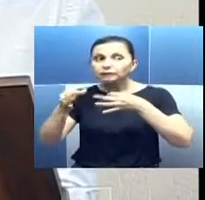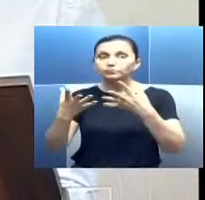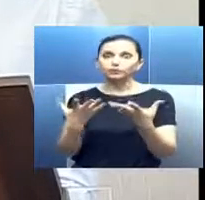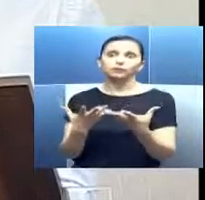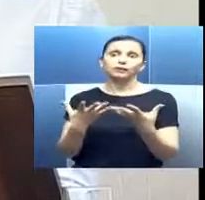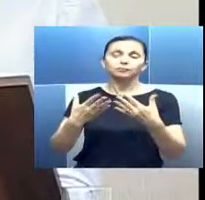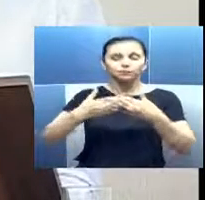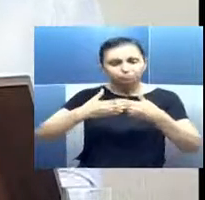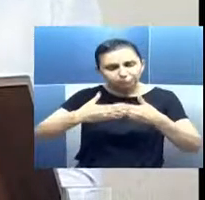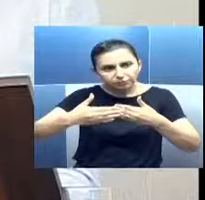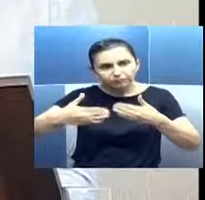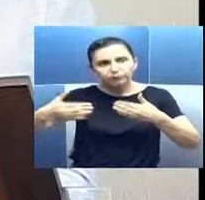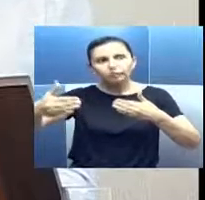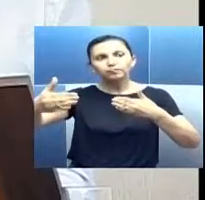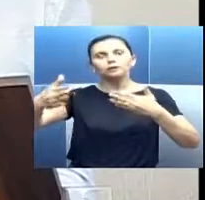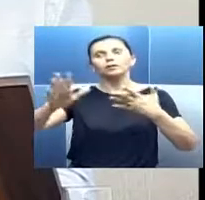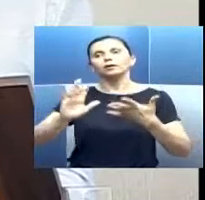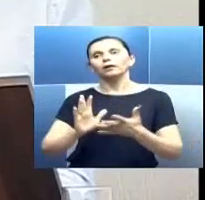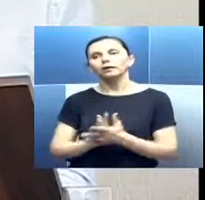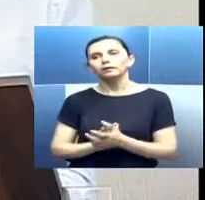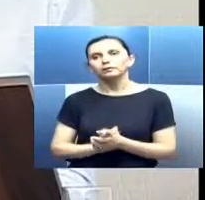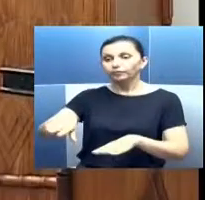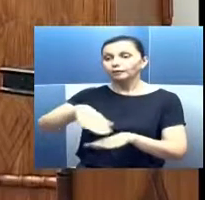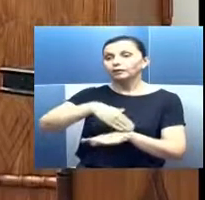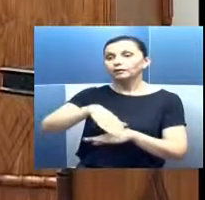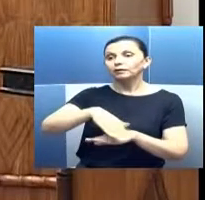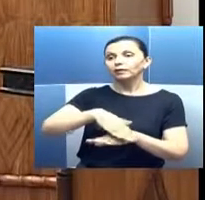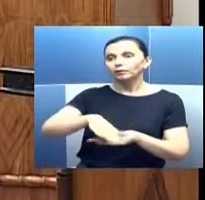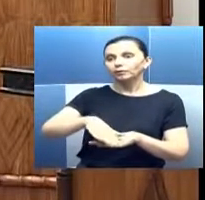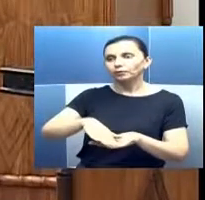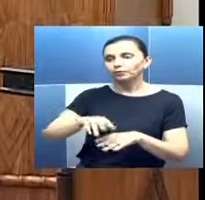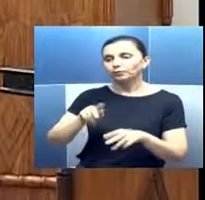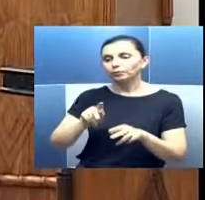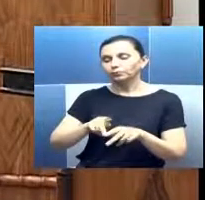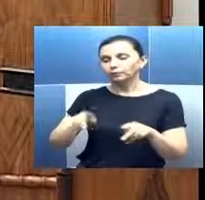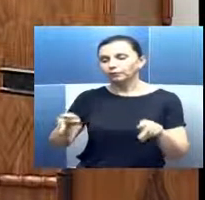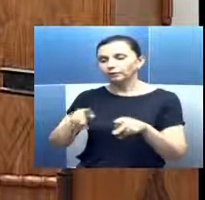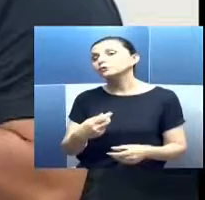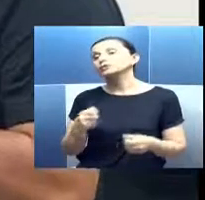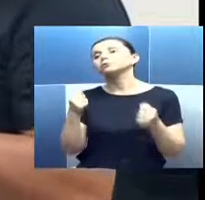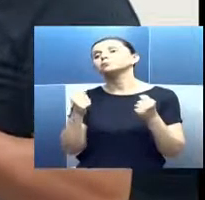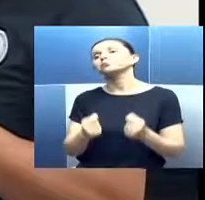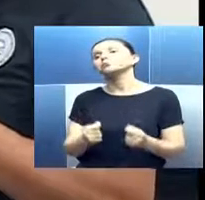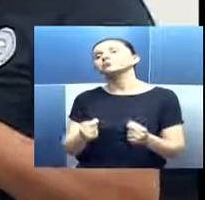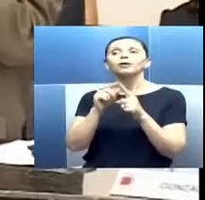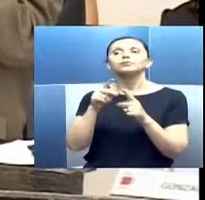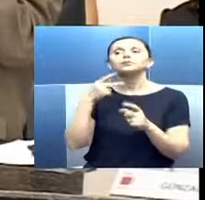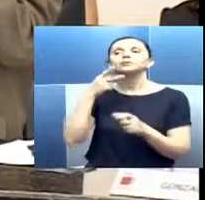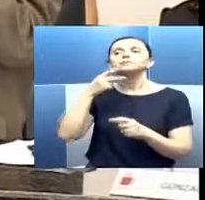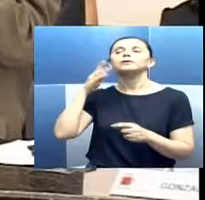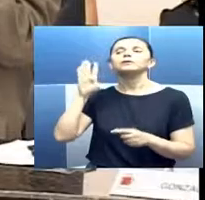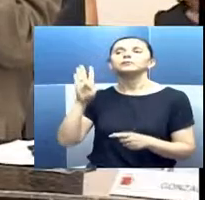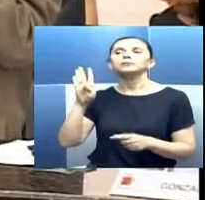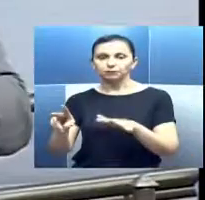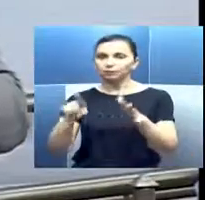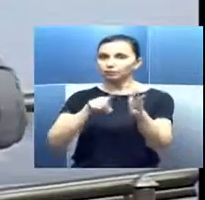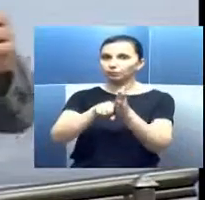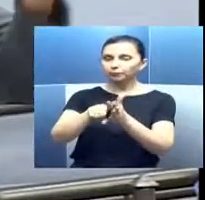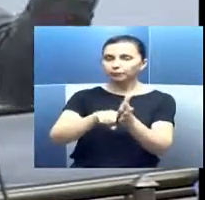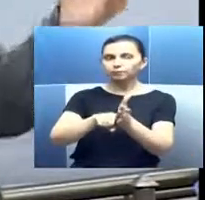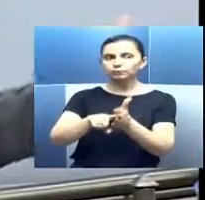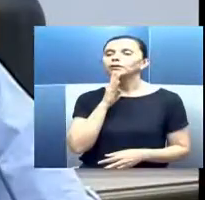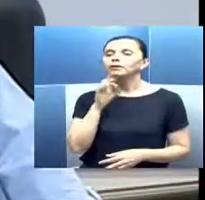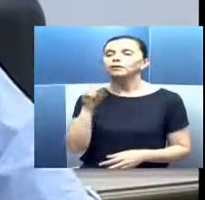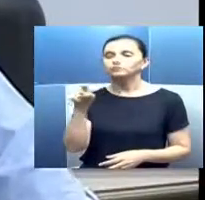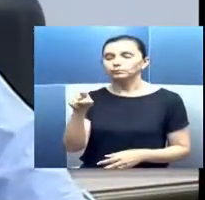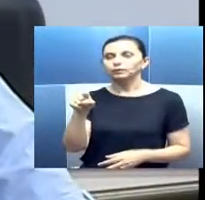de da manutenção do nosso pai os vereadores marcelo cooper celta caramelo pastor alcides março